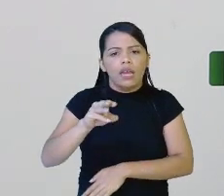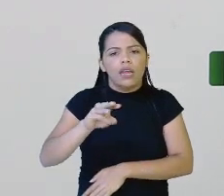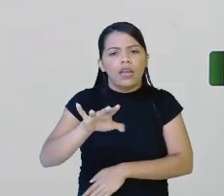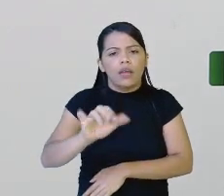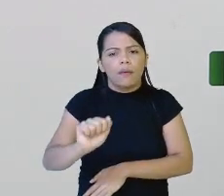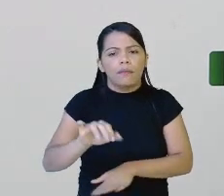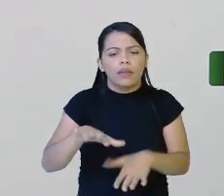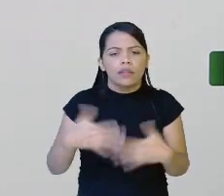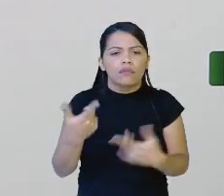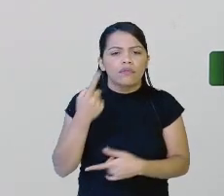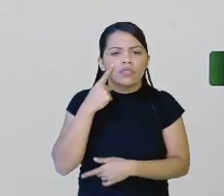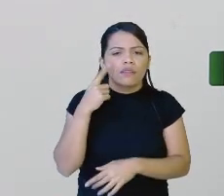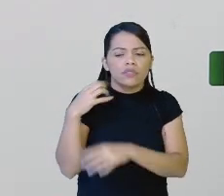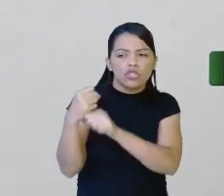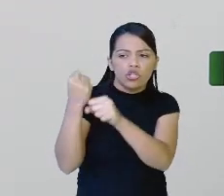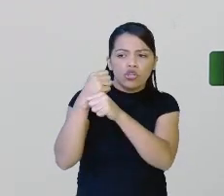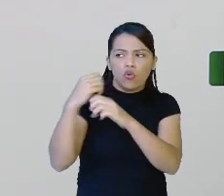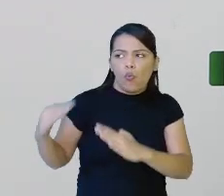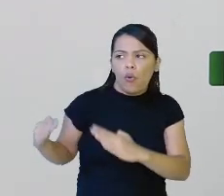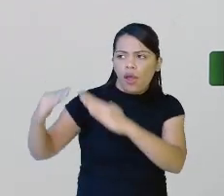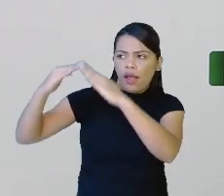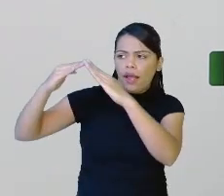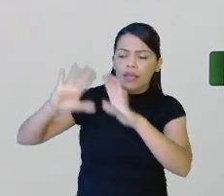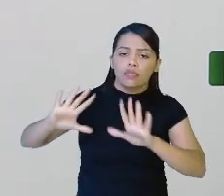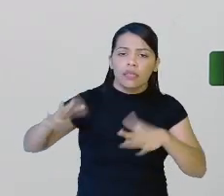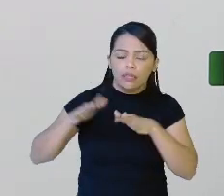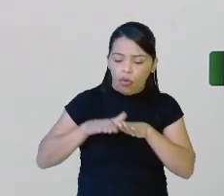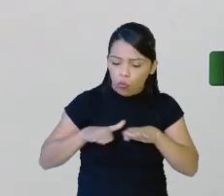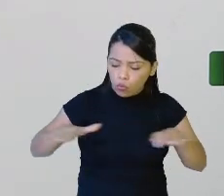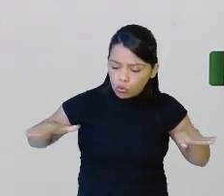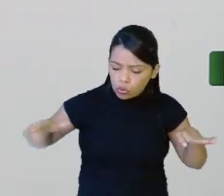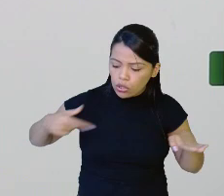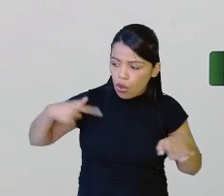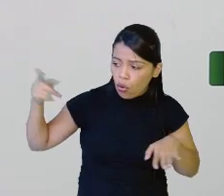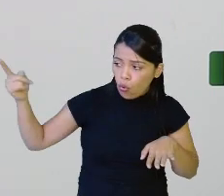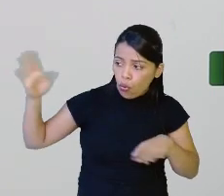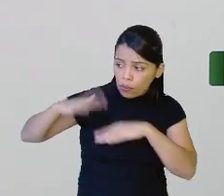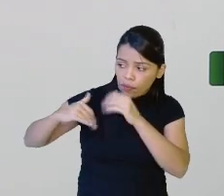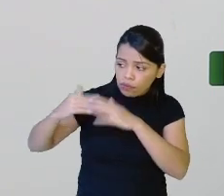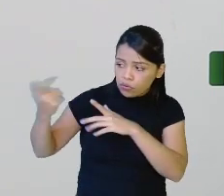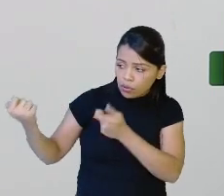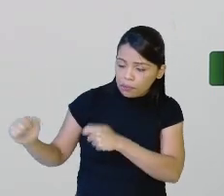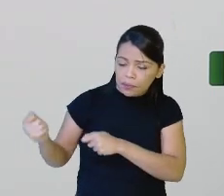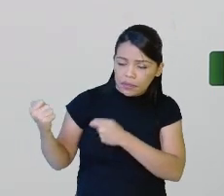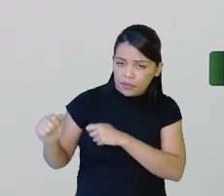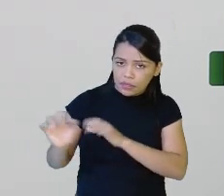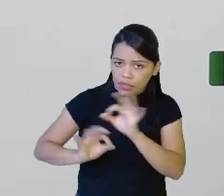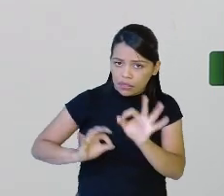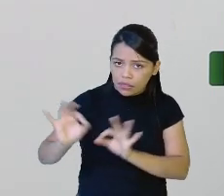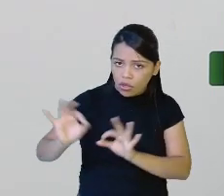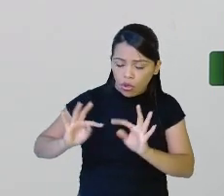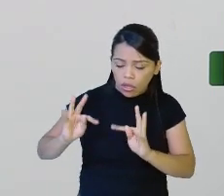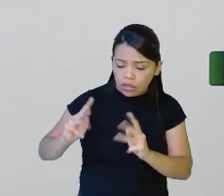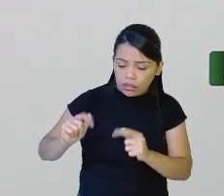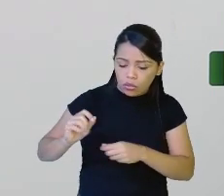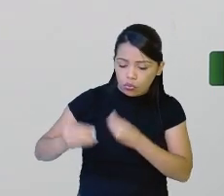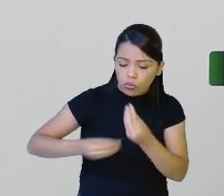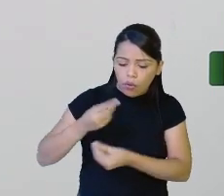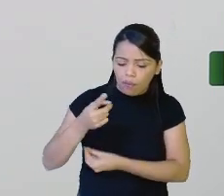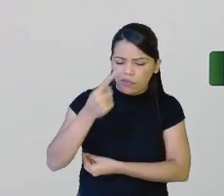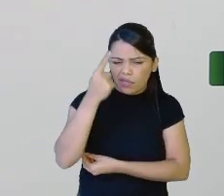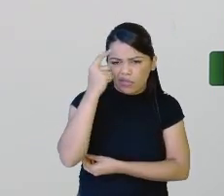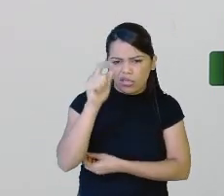o pedreiro precisasse revestir o chão de cerâmica, como você acha que ele faria